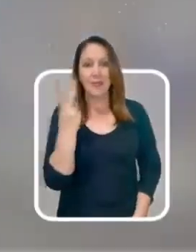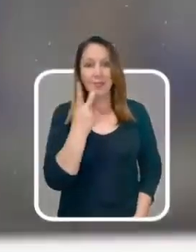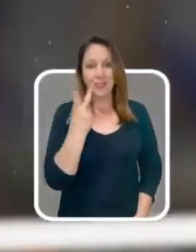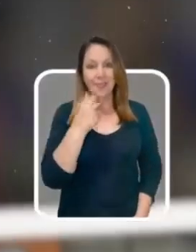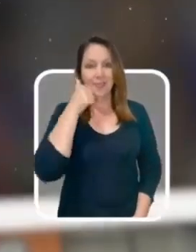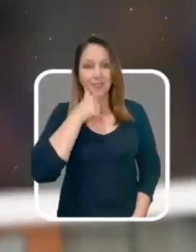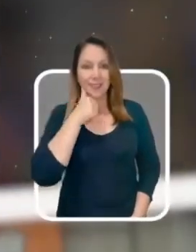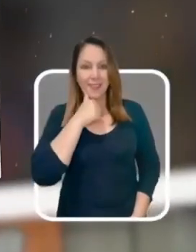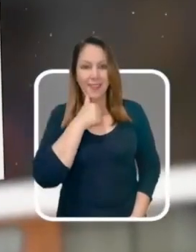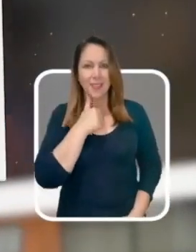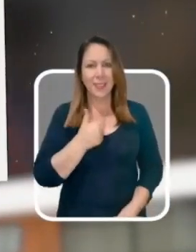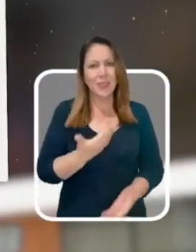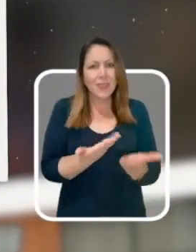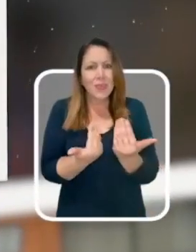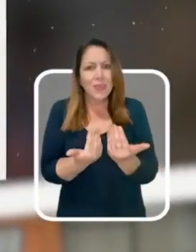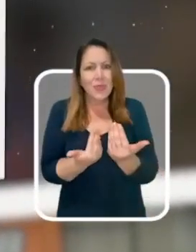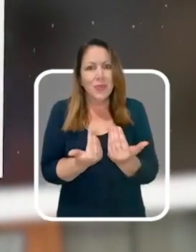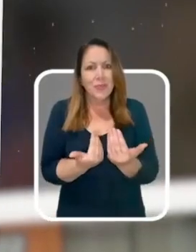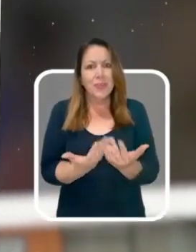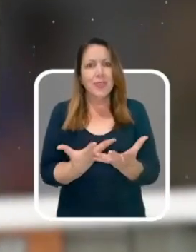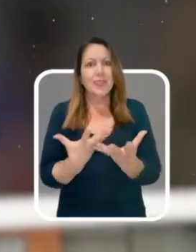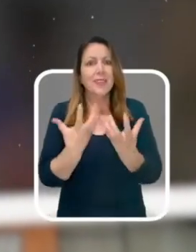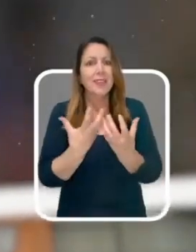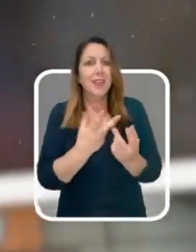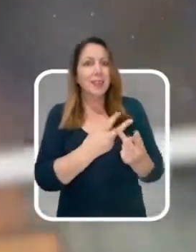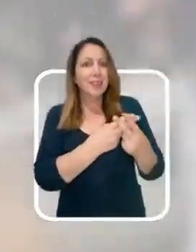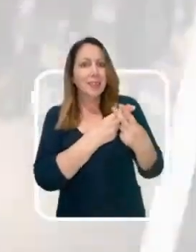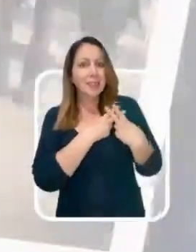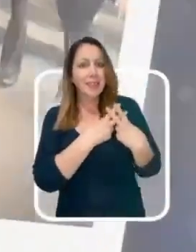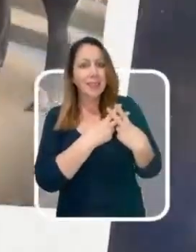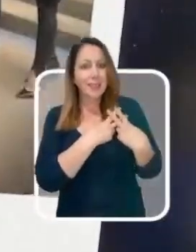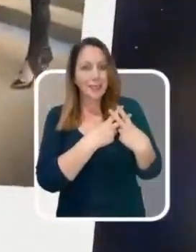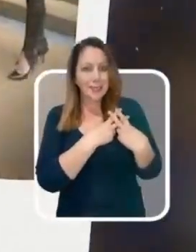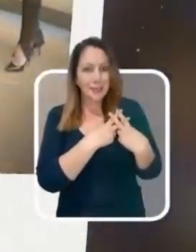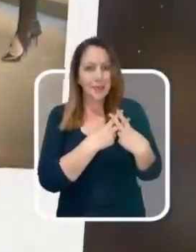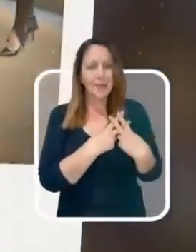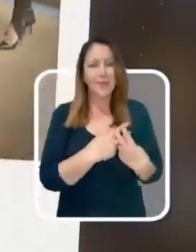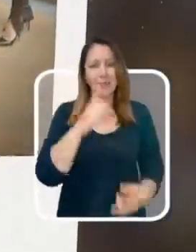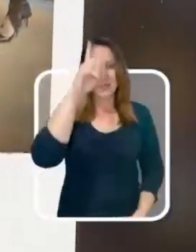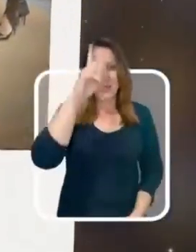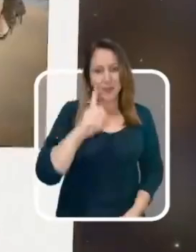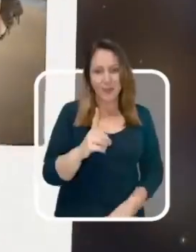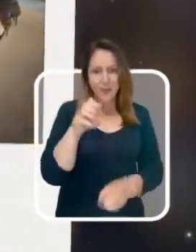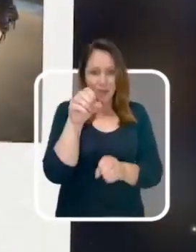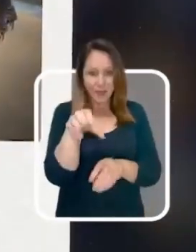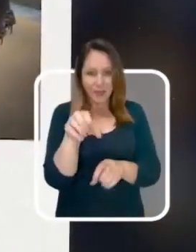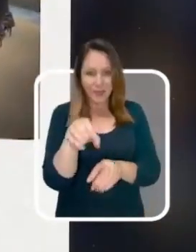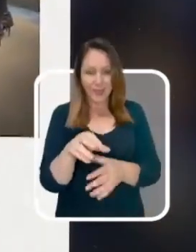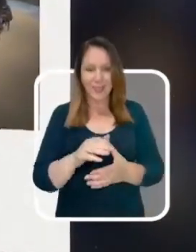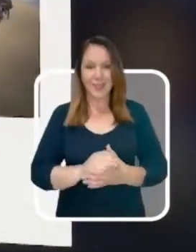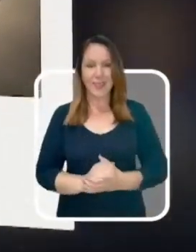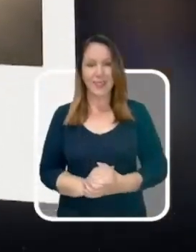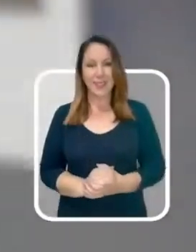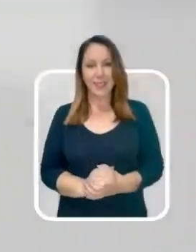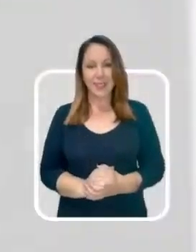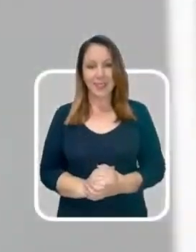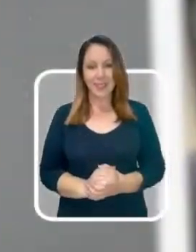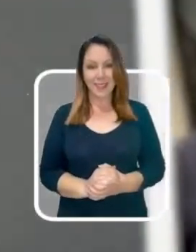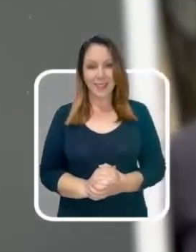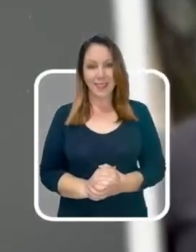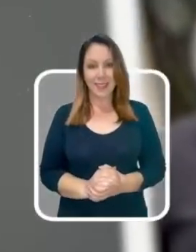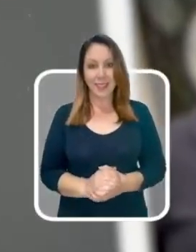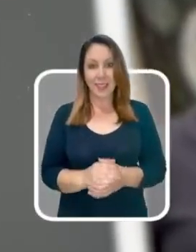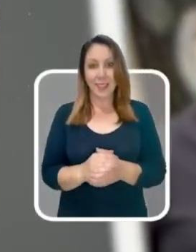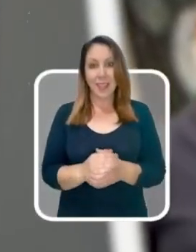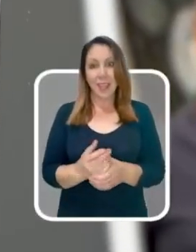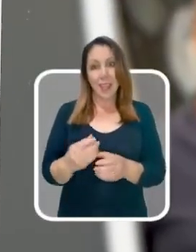Francesca. Desde muito jovem, assumi grandes responsabilidades como gestora na área da educação.